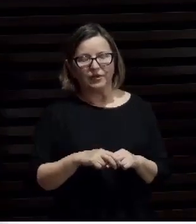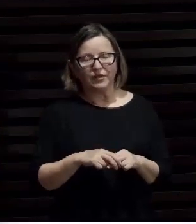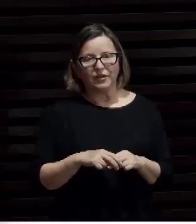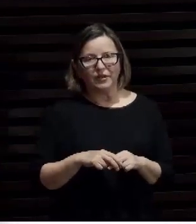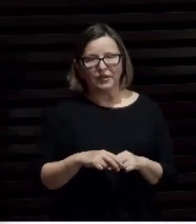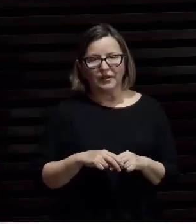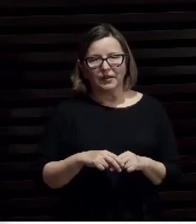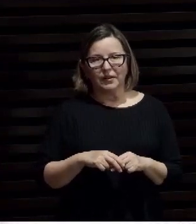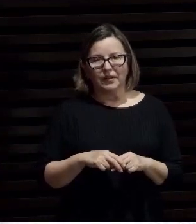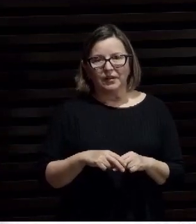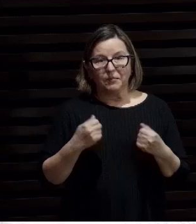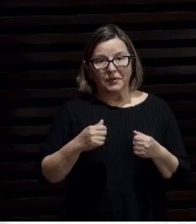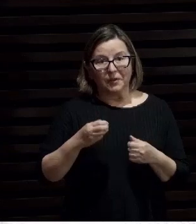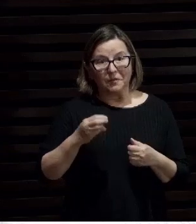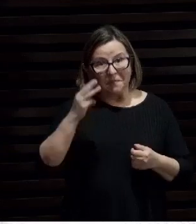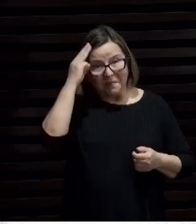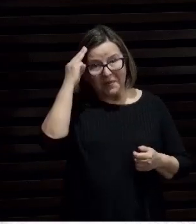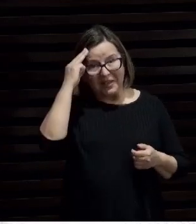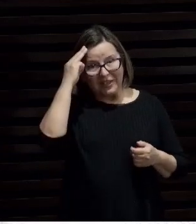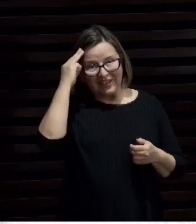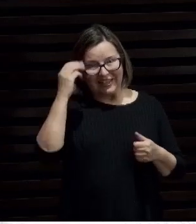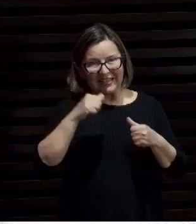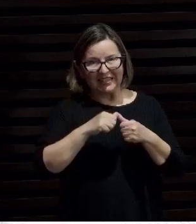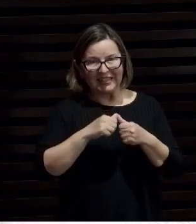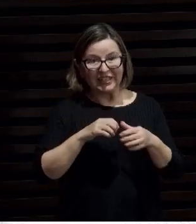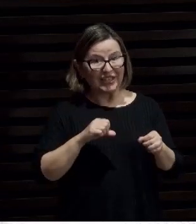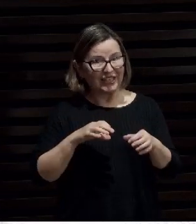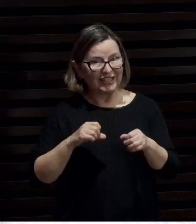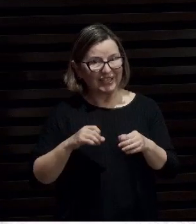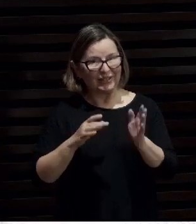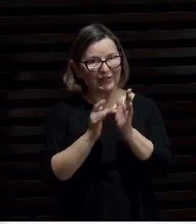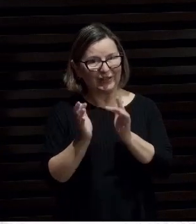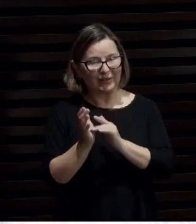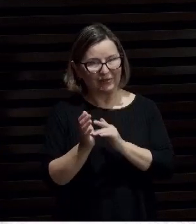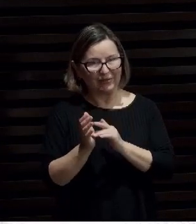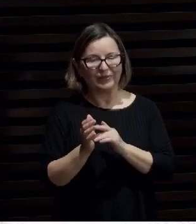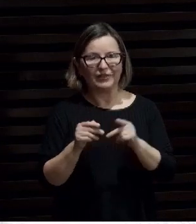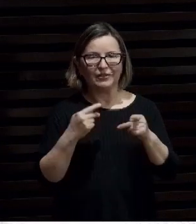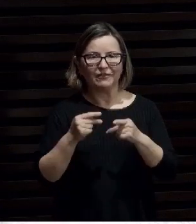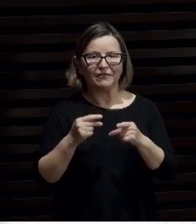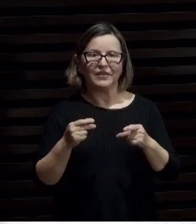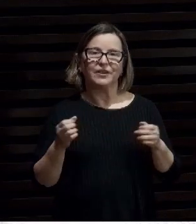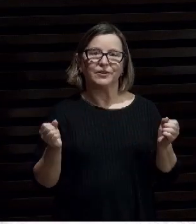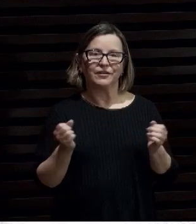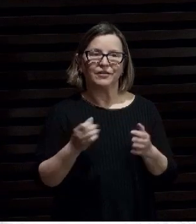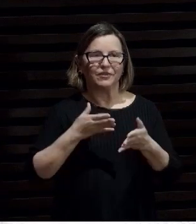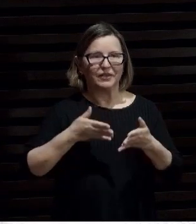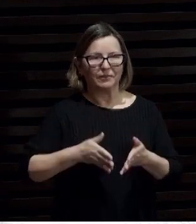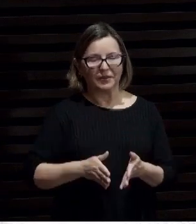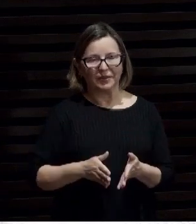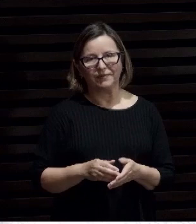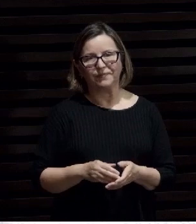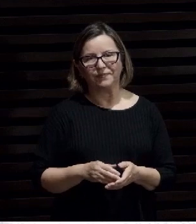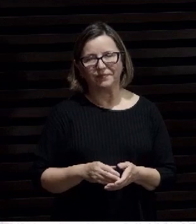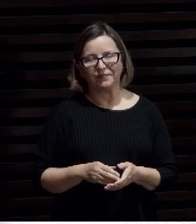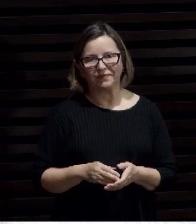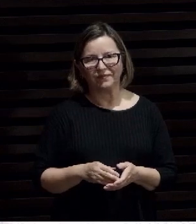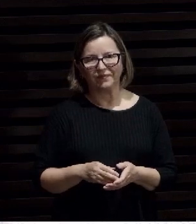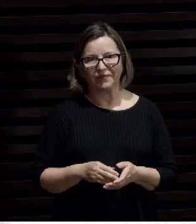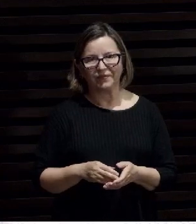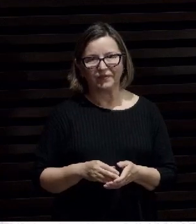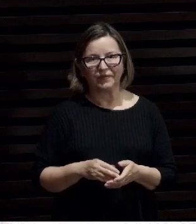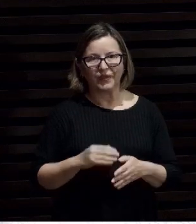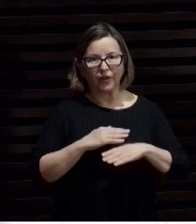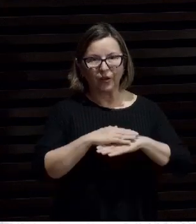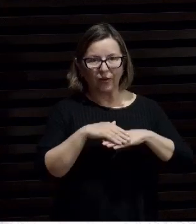meditarmos neste ensino de Jesus sobre o novo nascimento. É um diálogo que ele teve com esse homem chamado Nicodemos, e ele